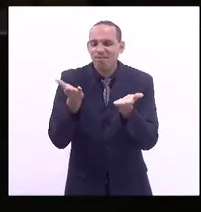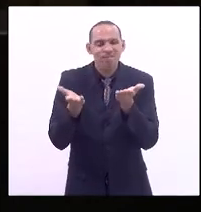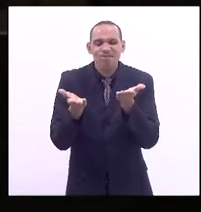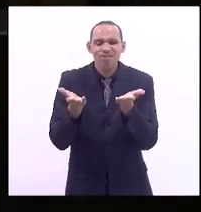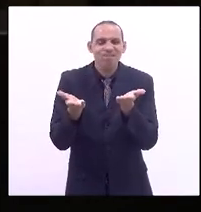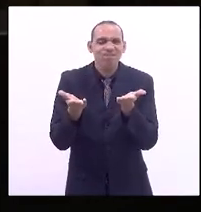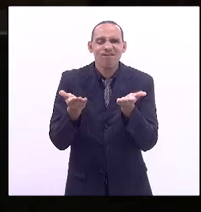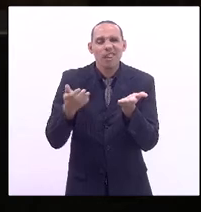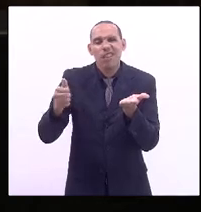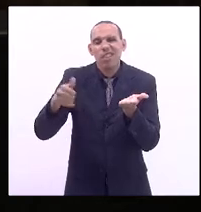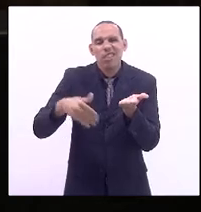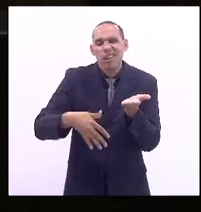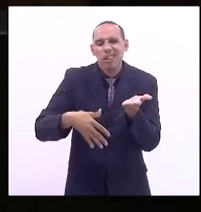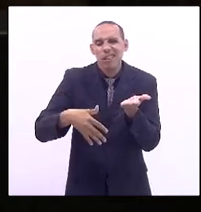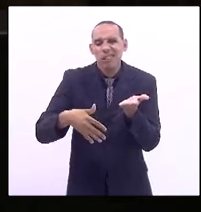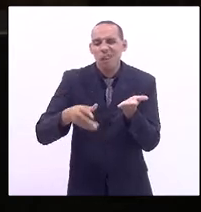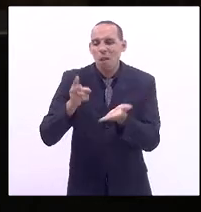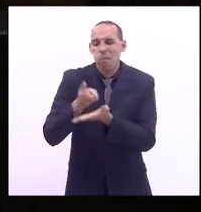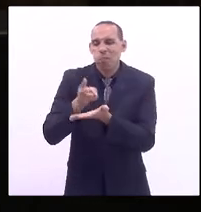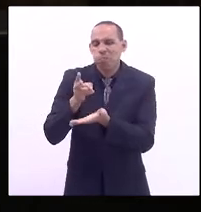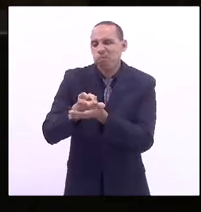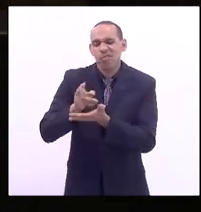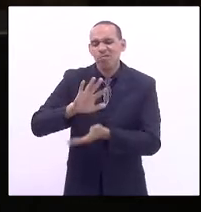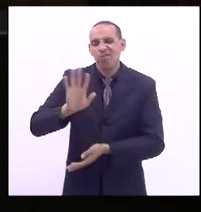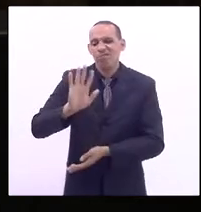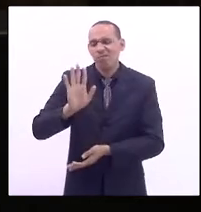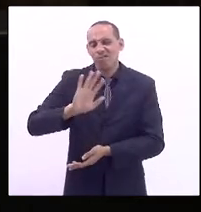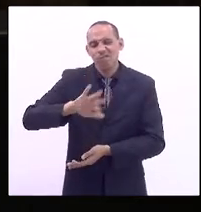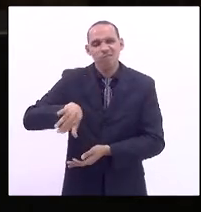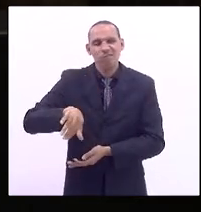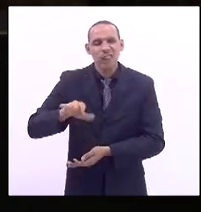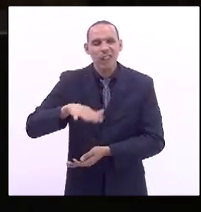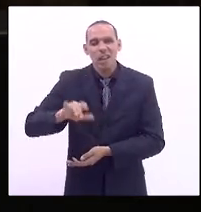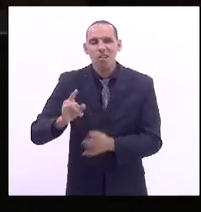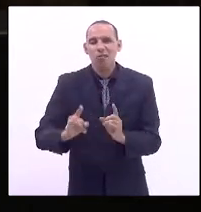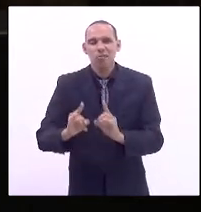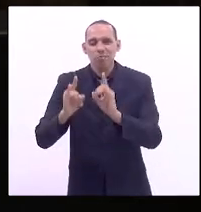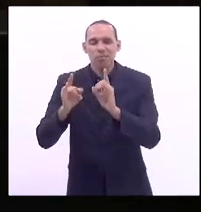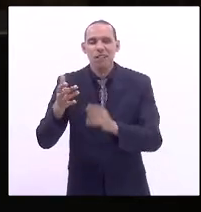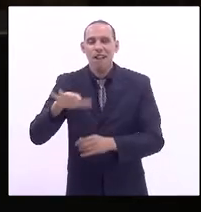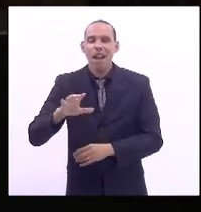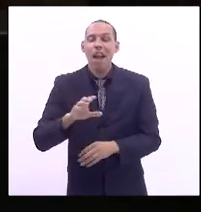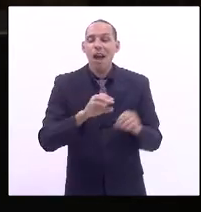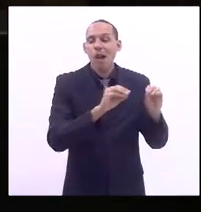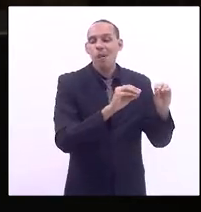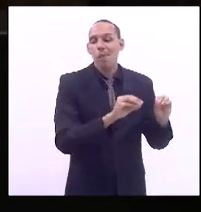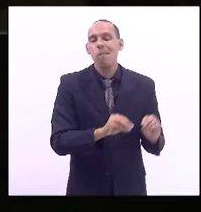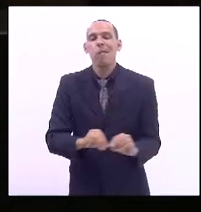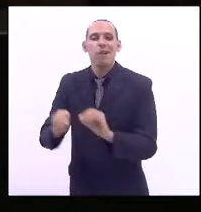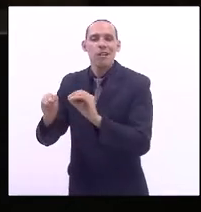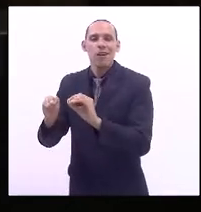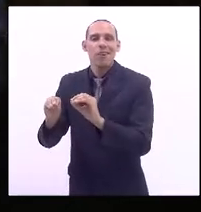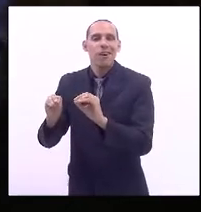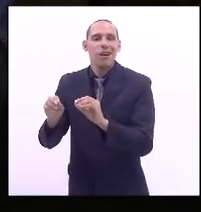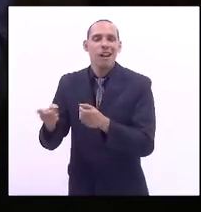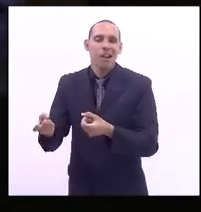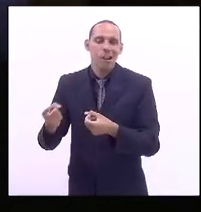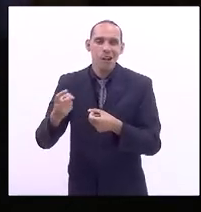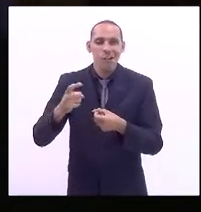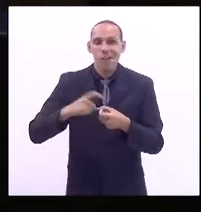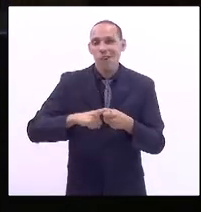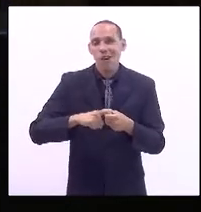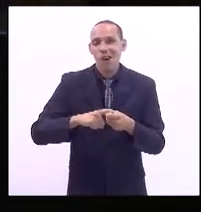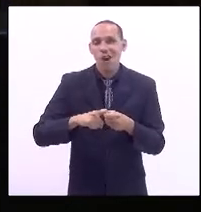continuar naquela área atuando como setor imobiliário então muda-se volta-se